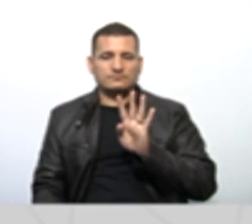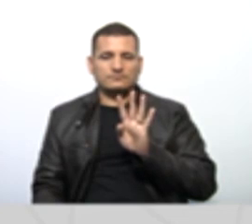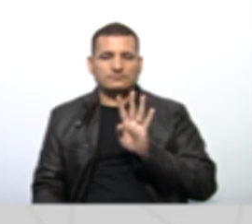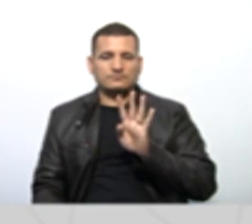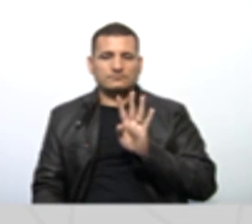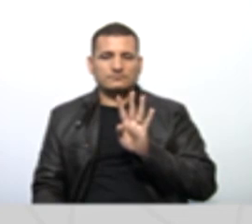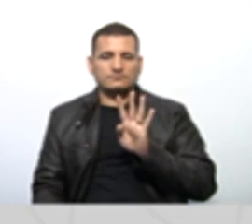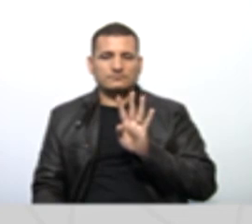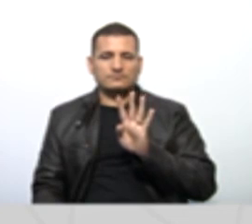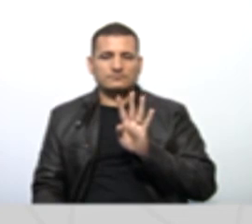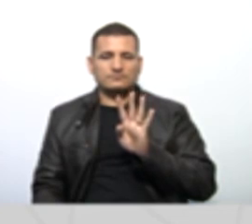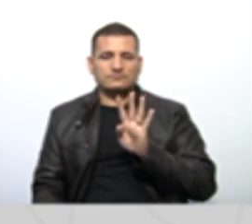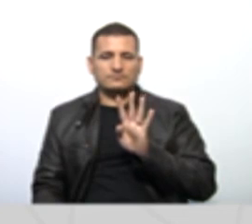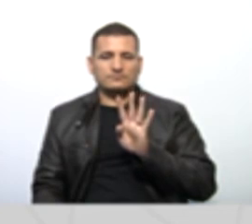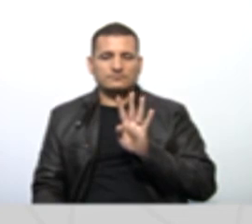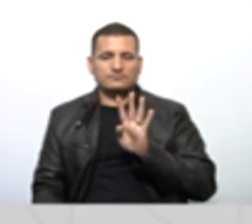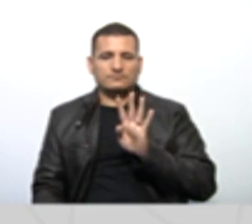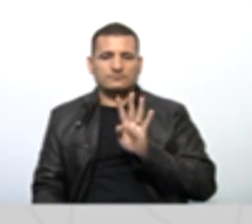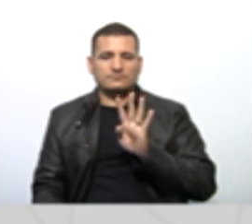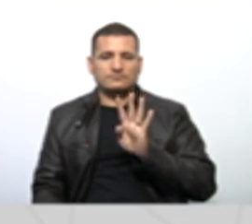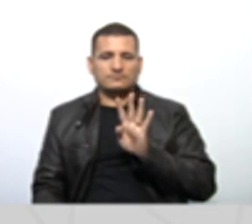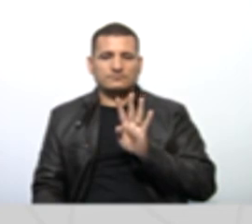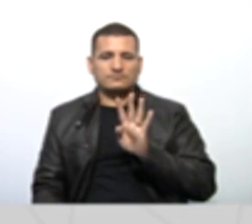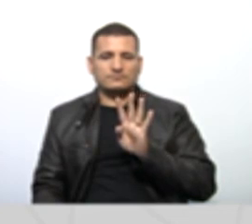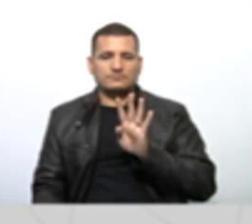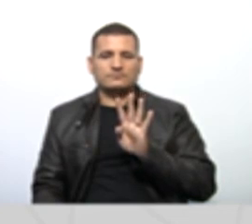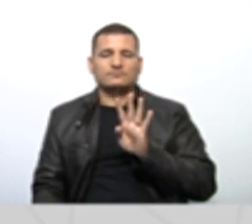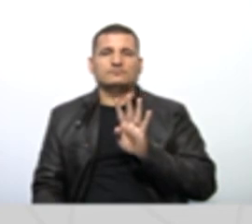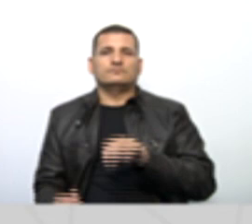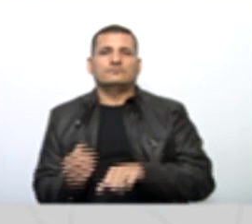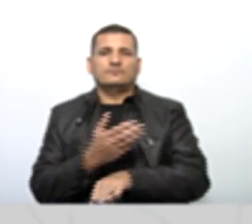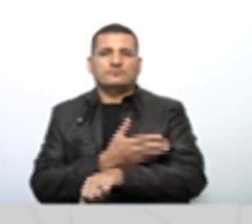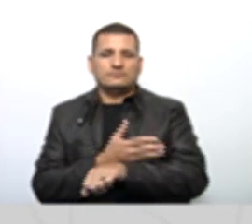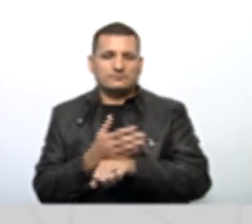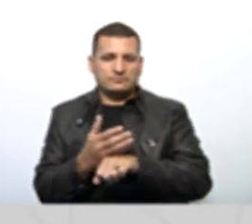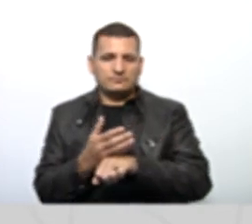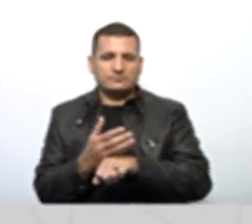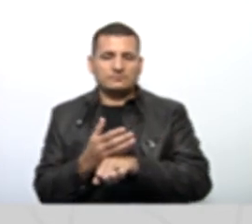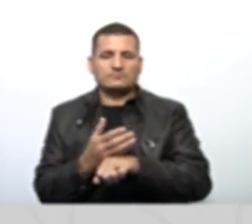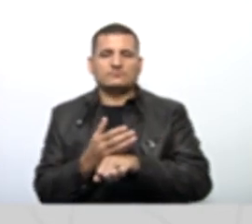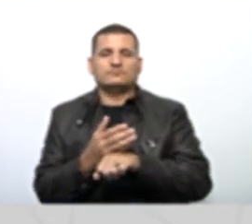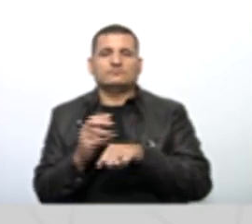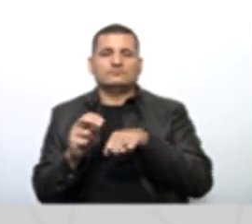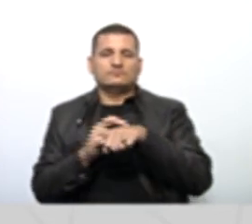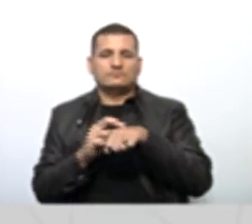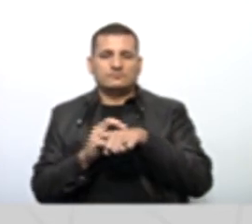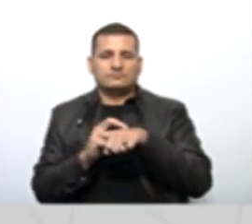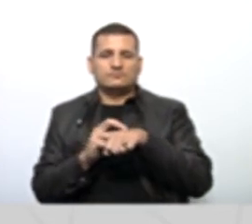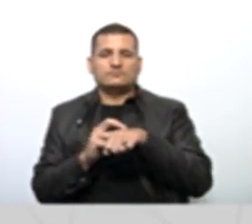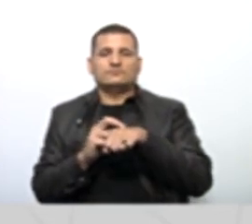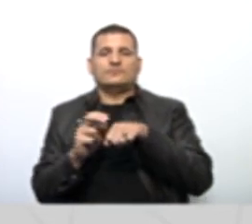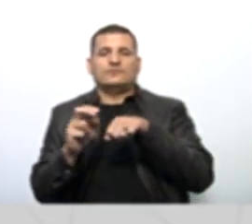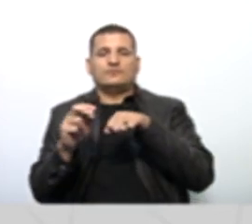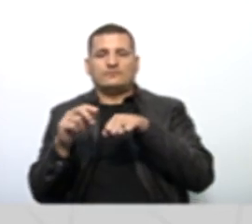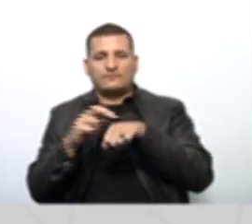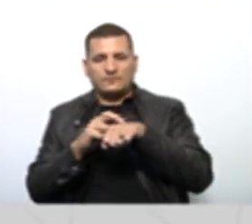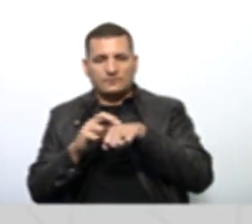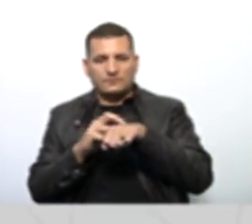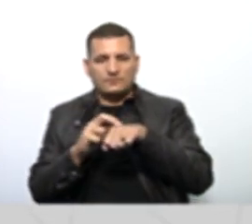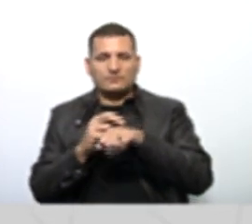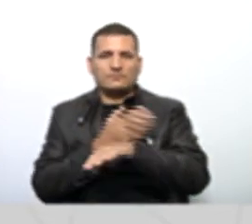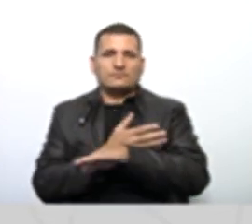observe que as cores o ele começa aqui o branco verde com verde e branco laranja